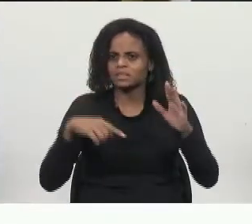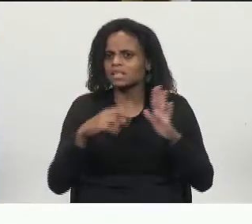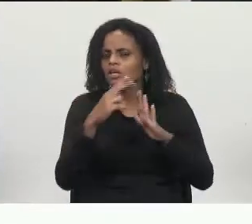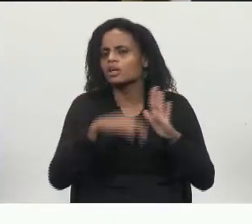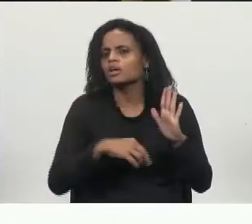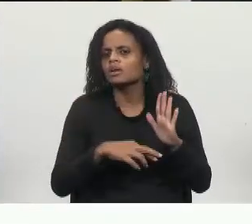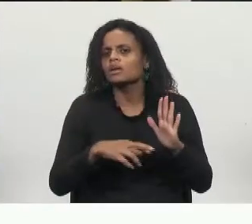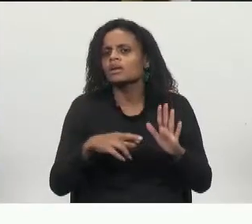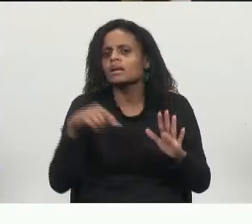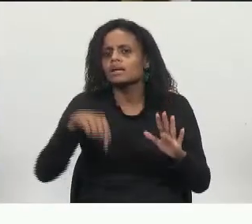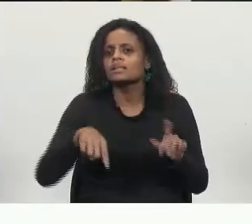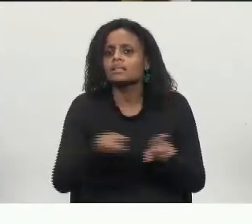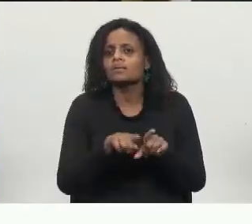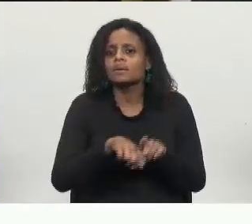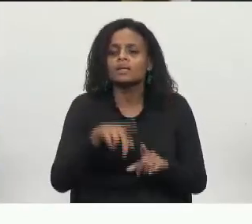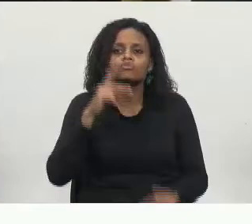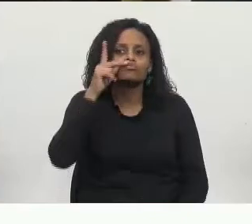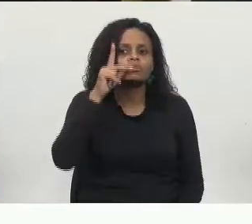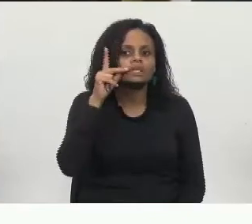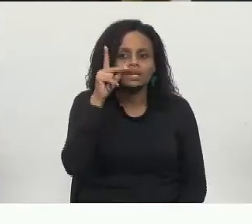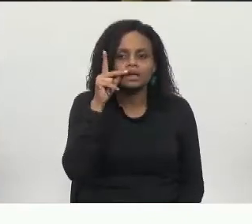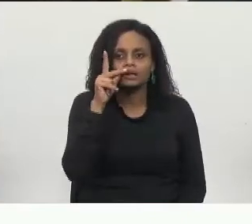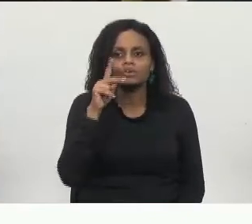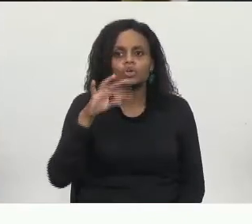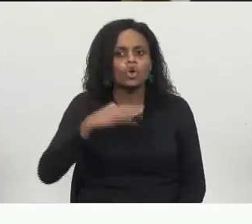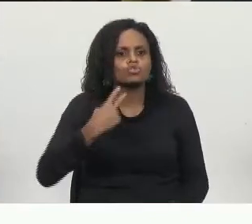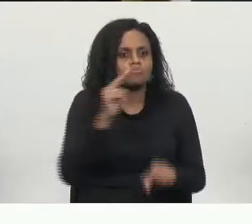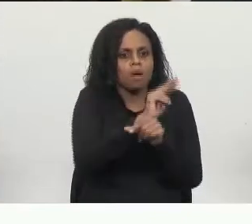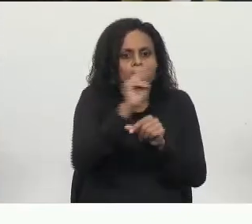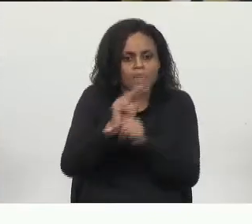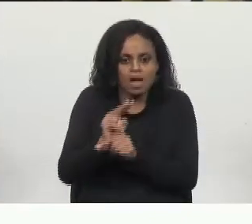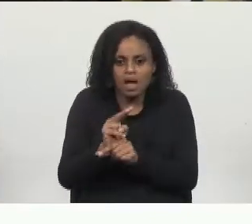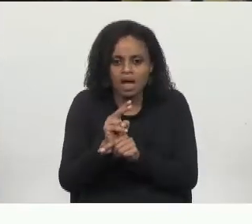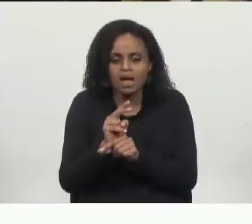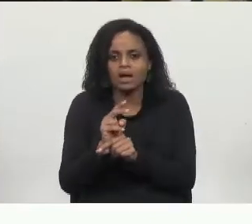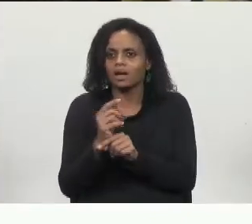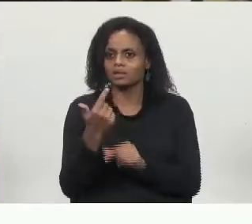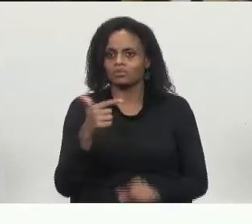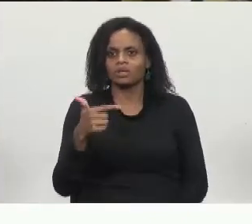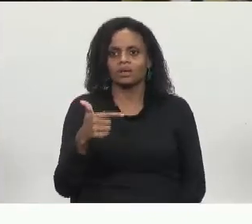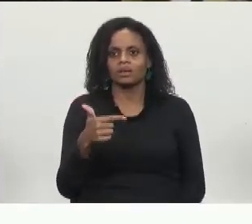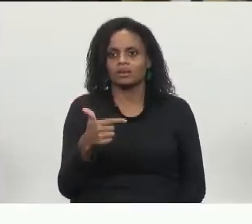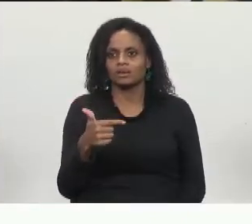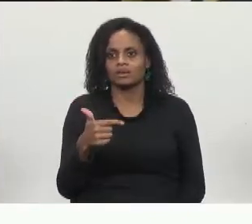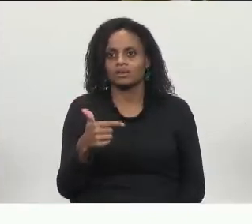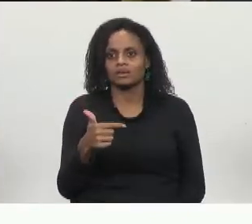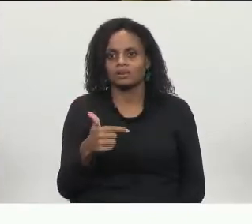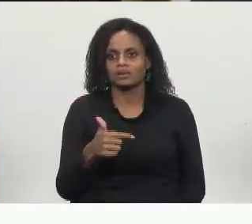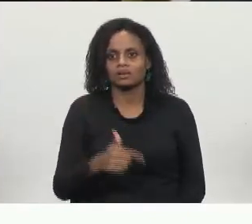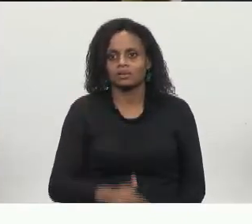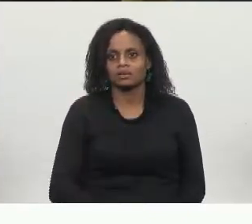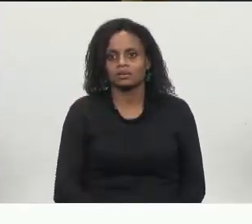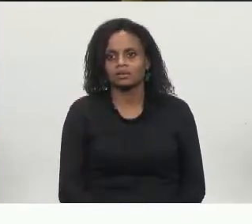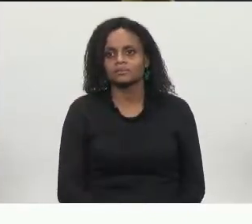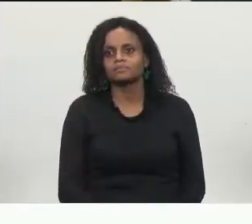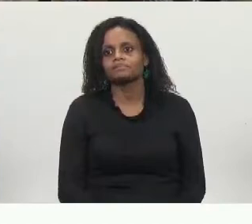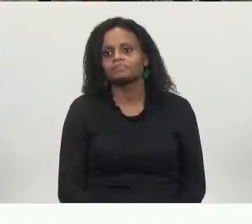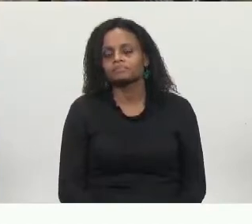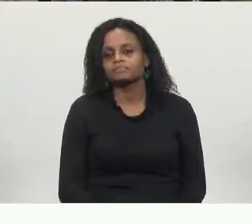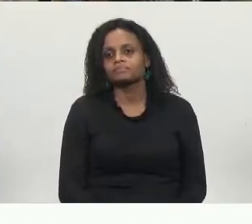complicado, até no plenário, como eu coloquei aqui. Nós estamos totalmente à mercê das pessoas, até no próprio plenário. Eu me senti mal.